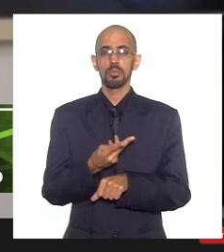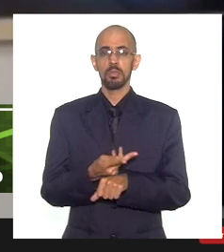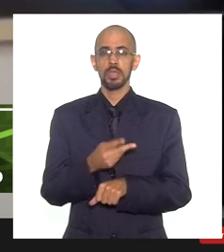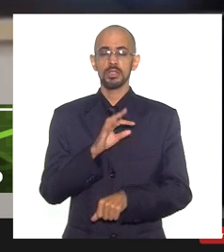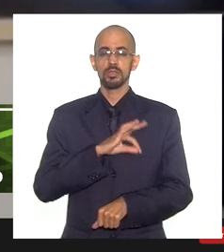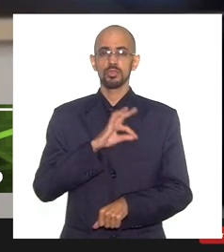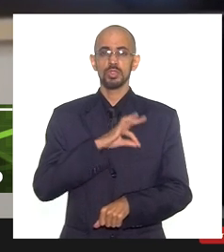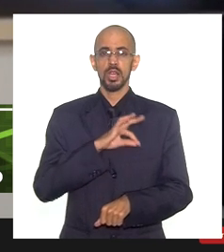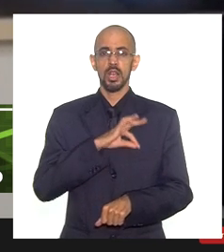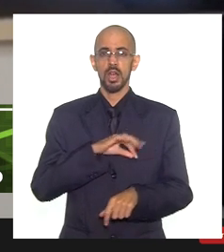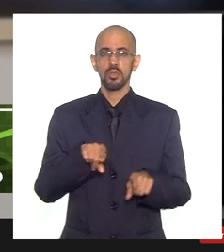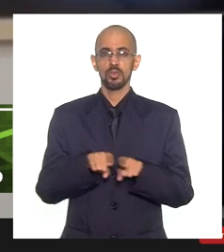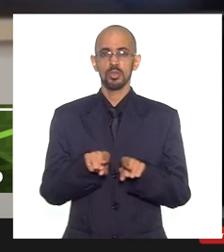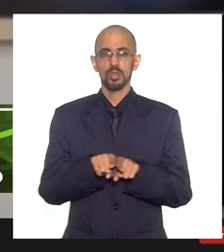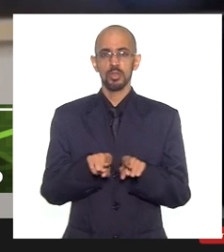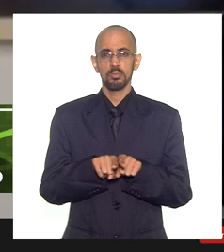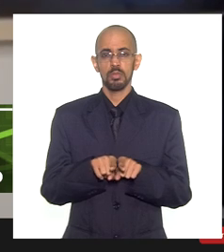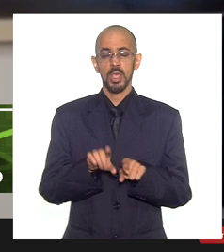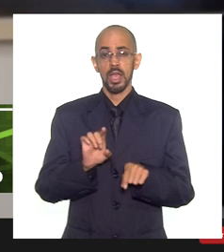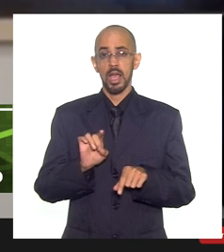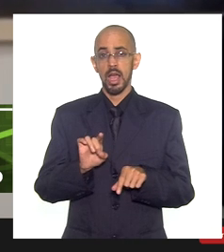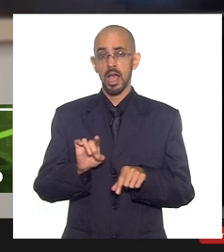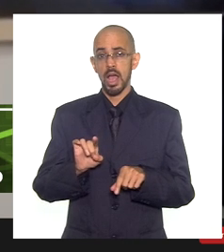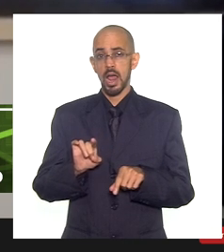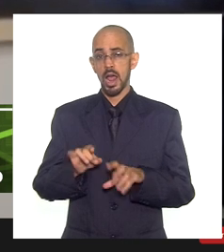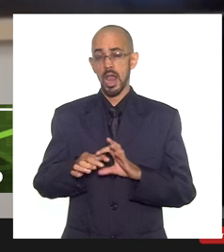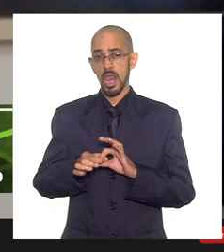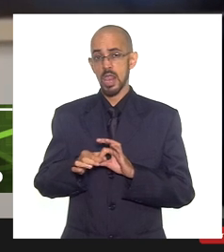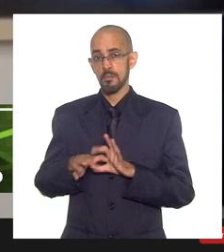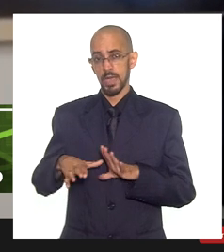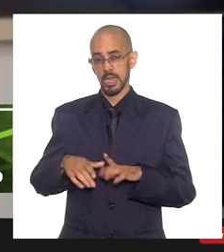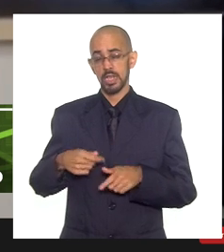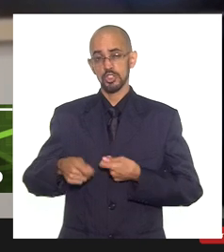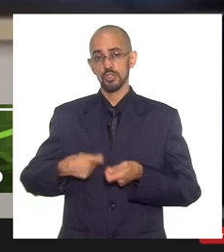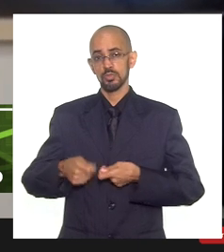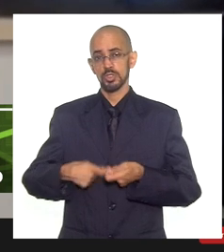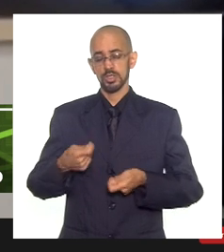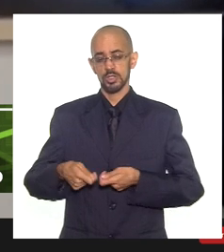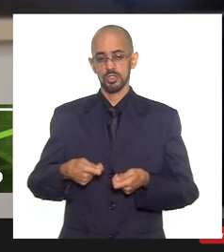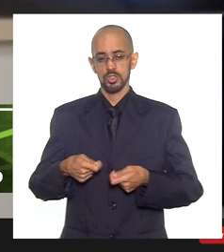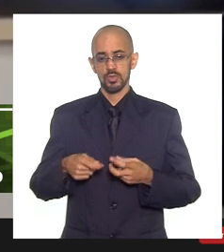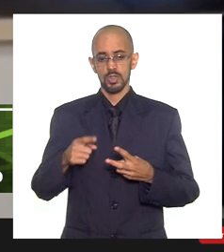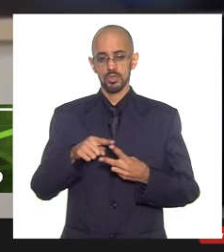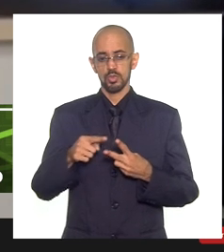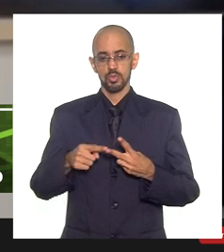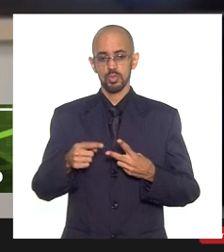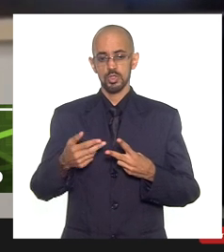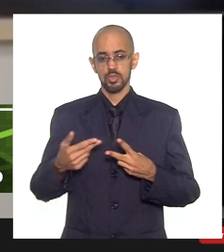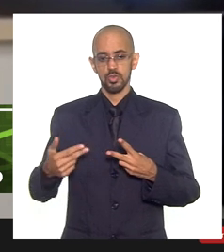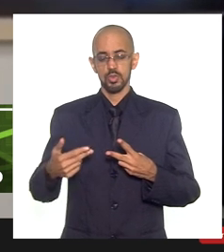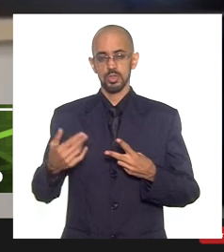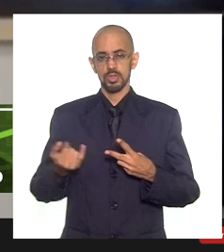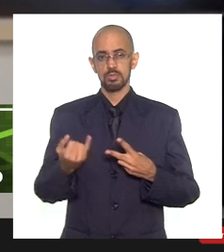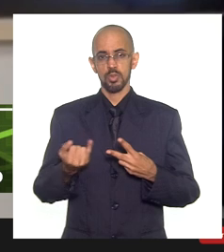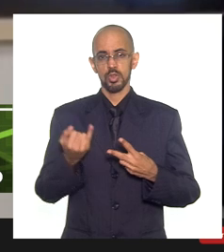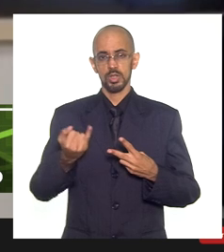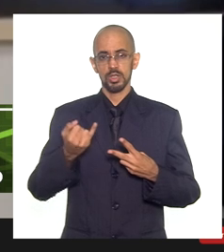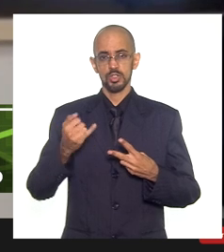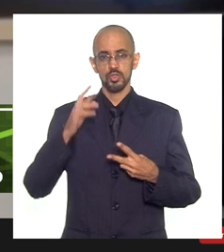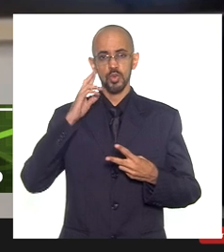a autonomia administrativa que são dois temas que foram levantados pelo nosso magnífico reitor